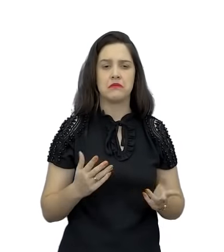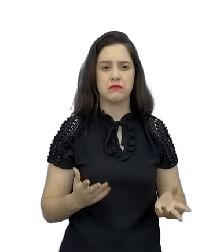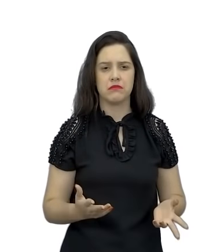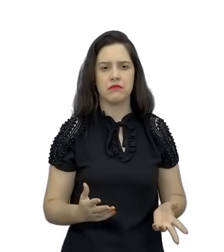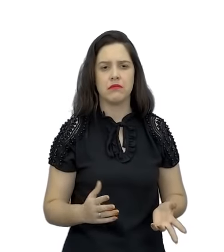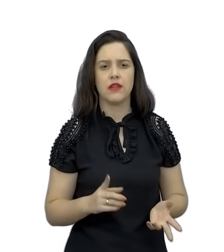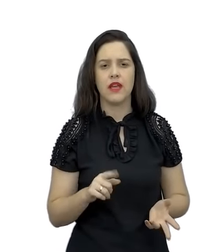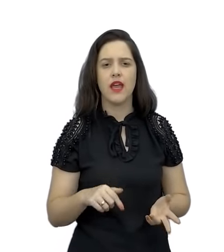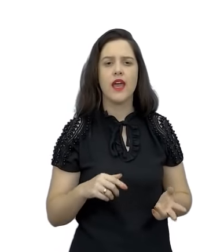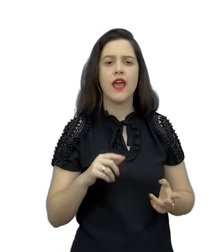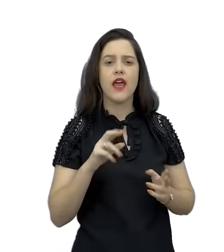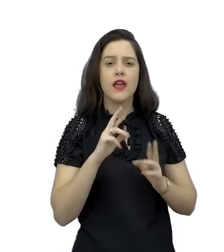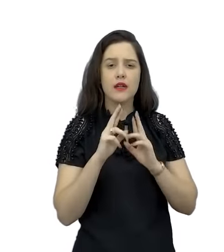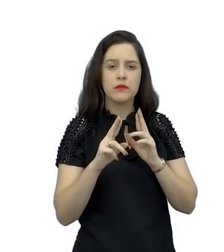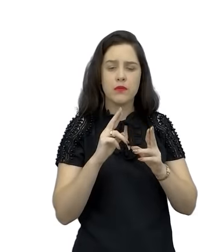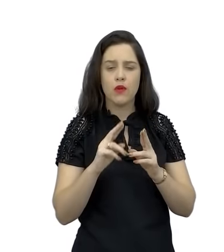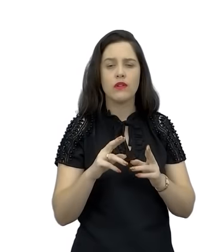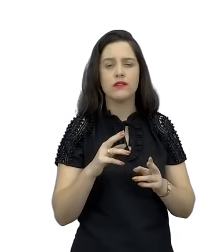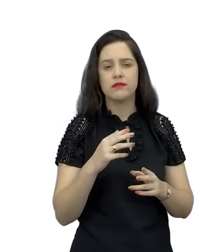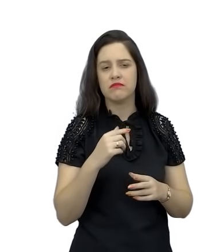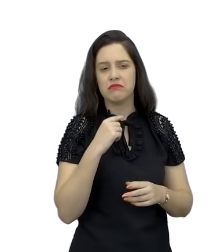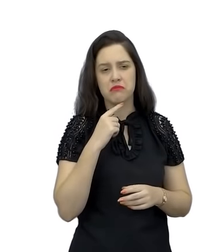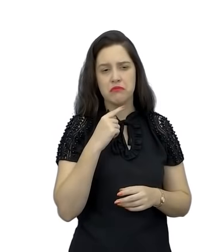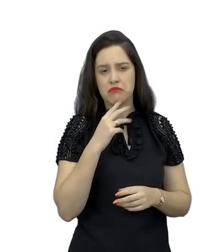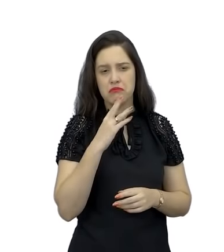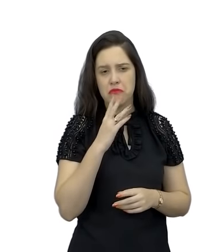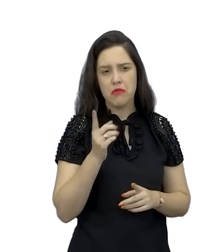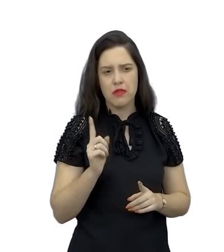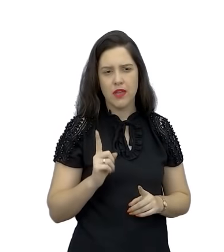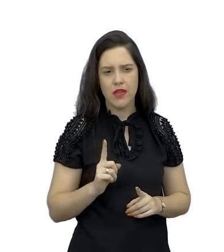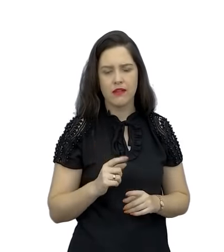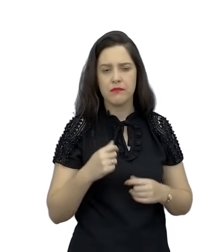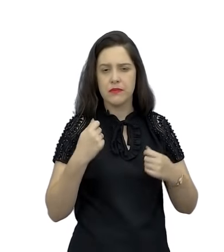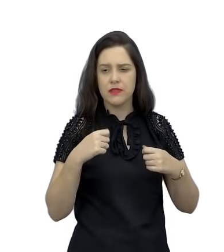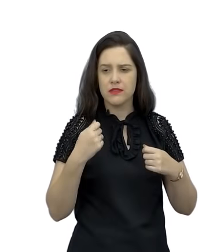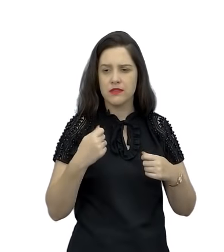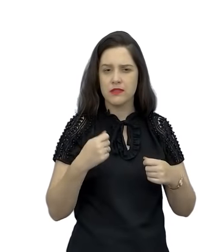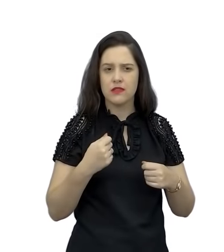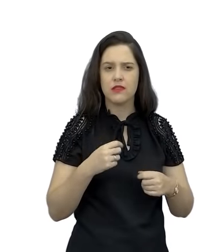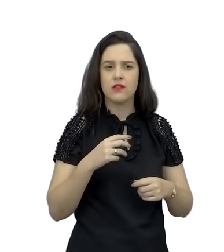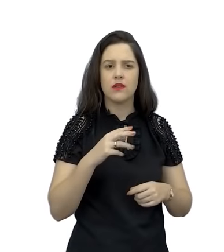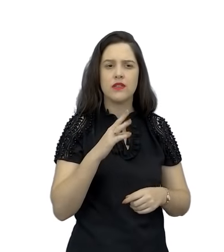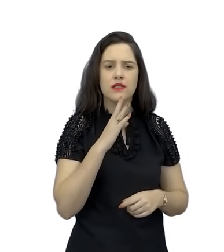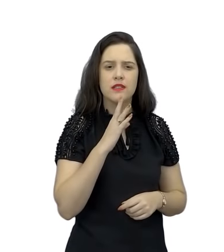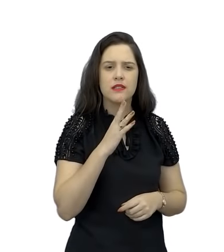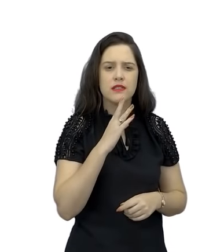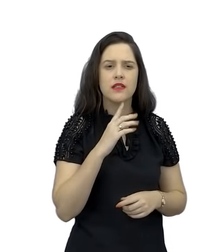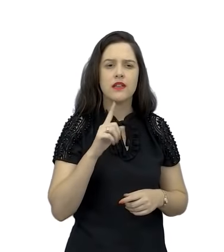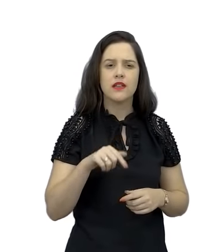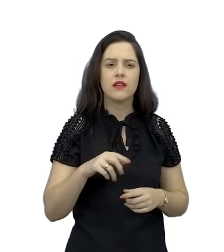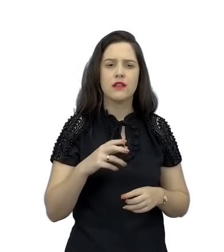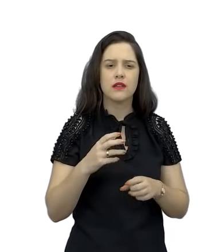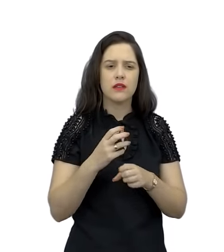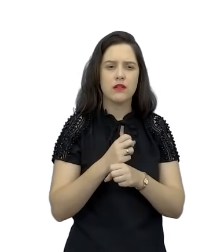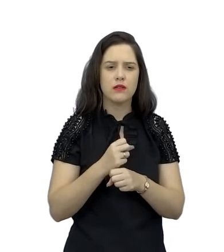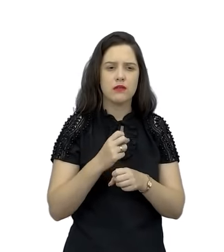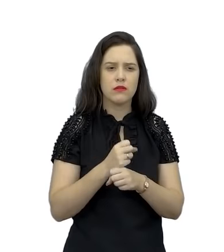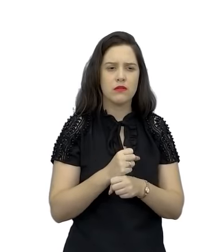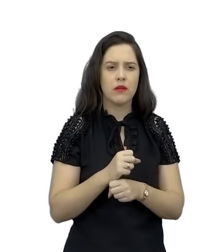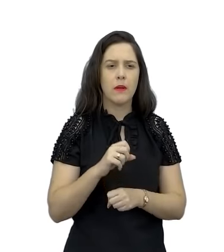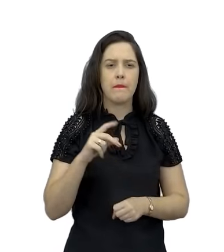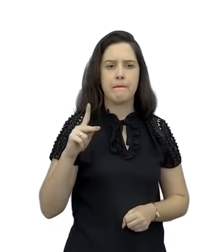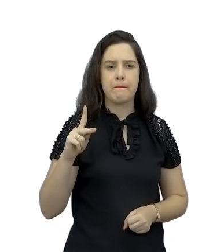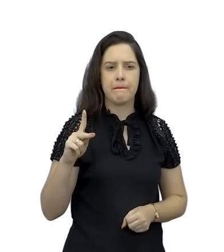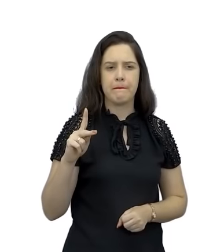se desconhece e se necessita conhecer. Eis aí um problema. Van der Waal, ele fala assim, um